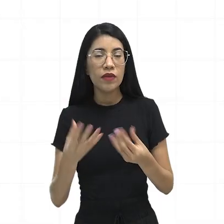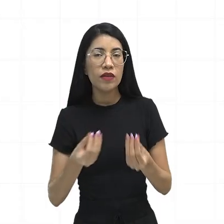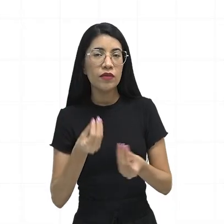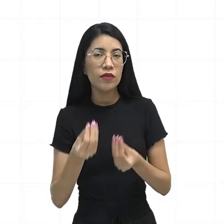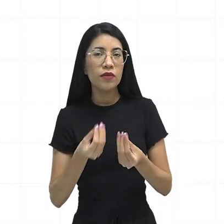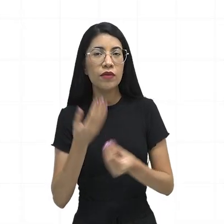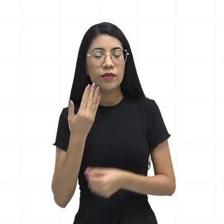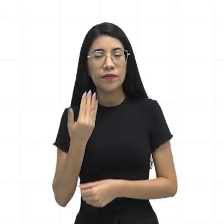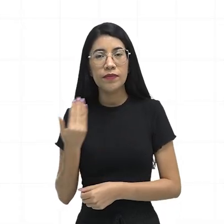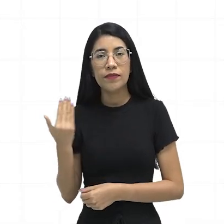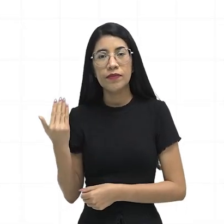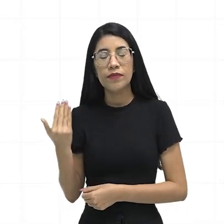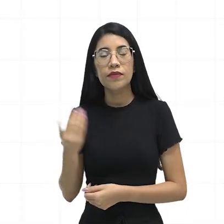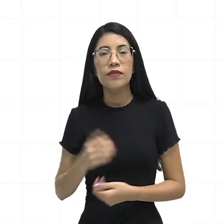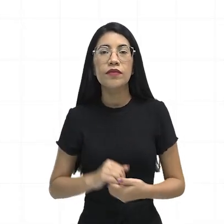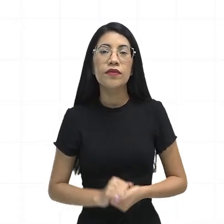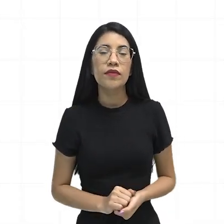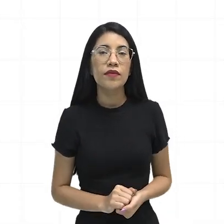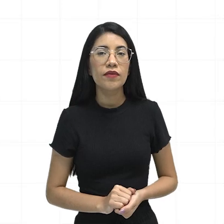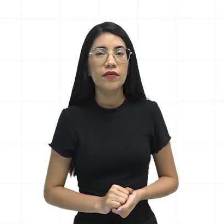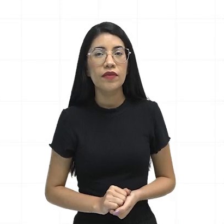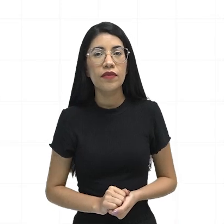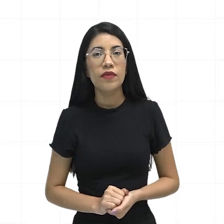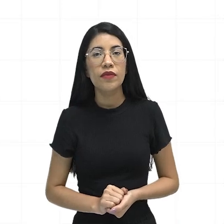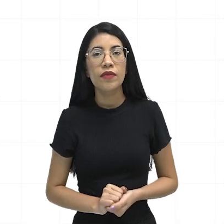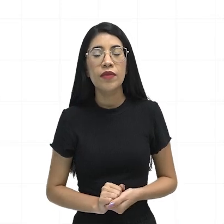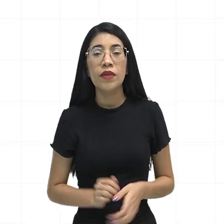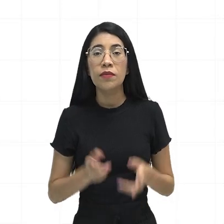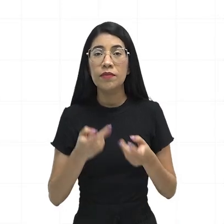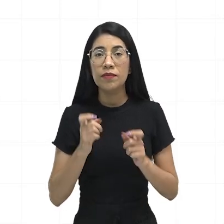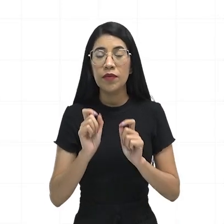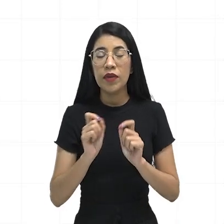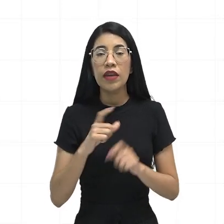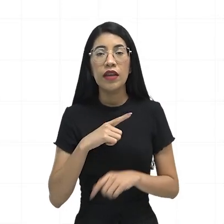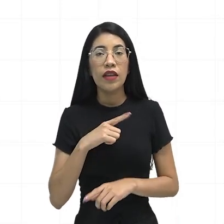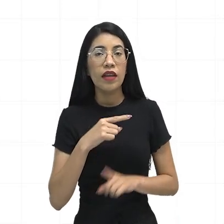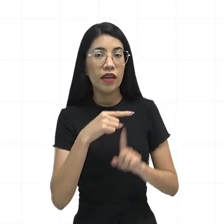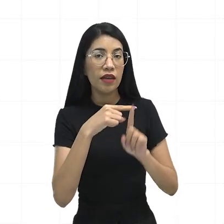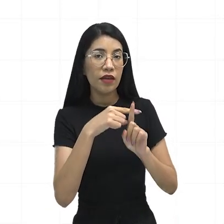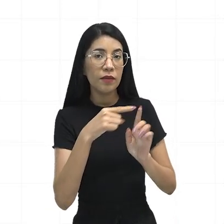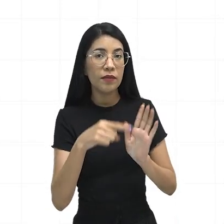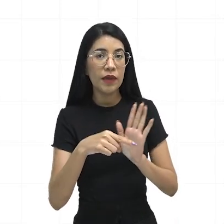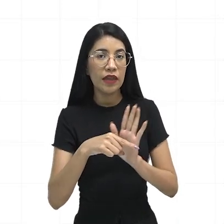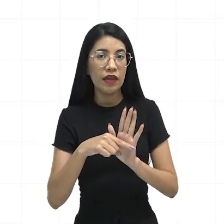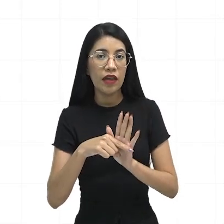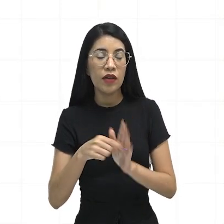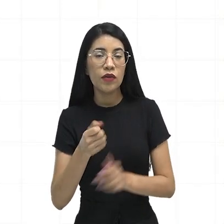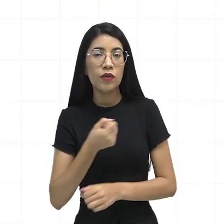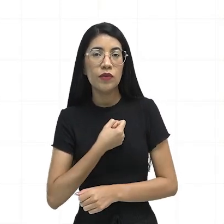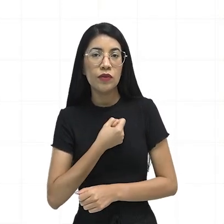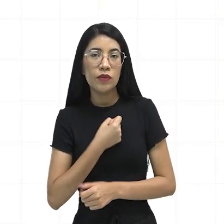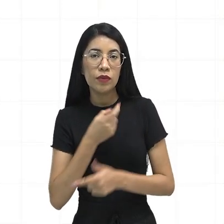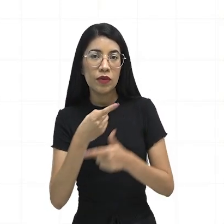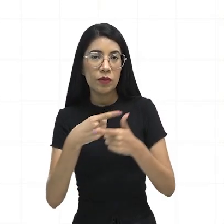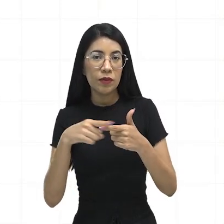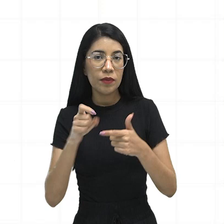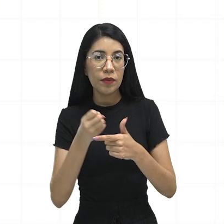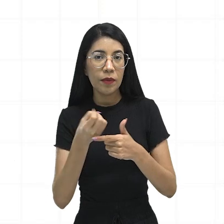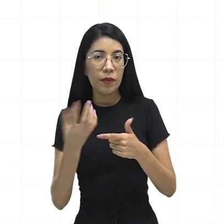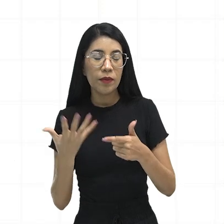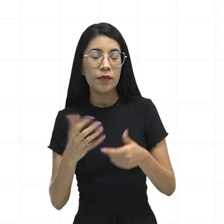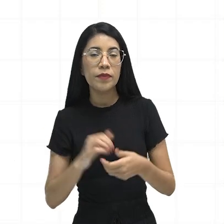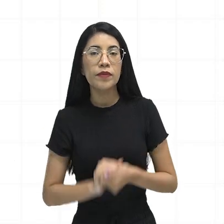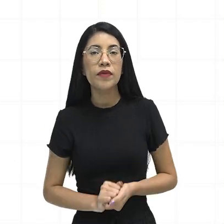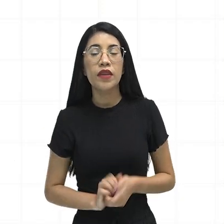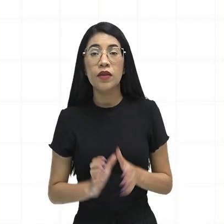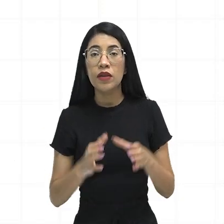só. Então, nós temos aqui, reparem, adição e subtração de números racionais. O